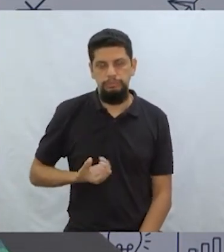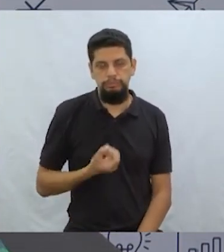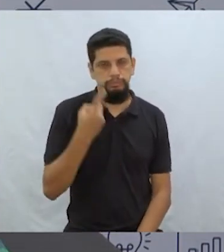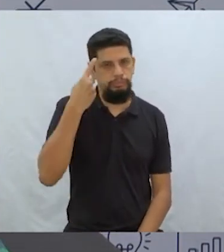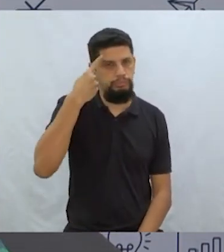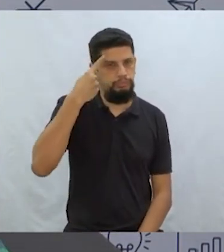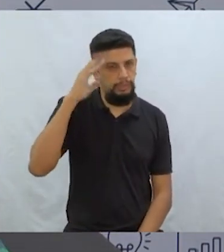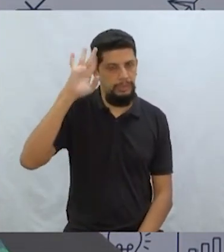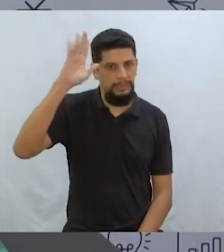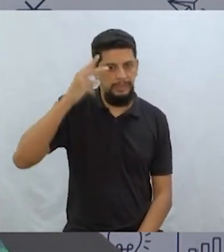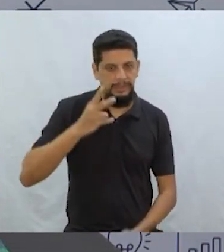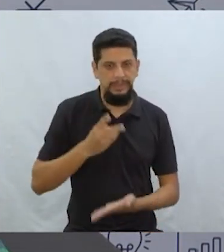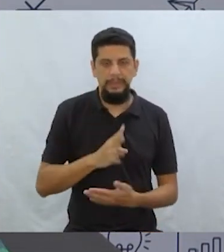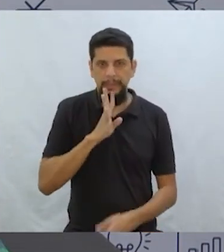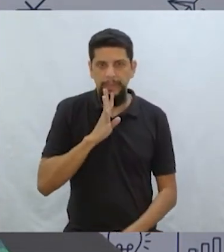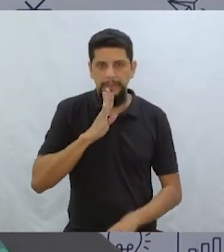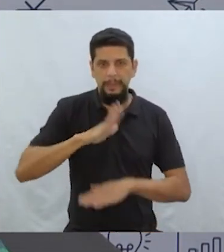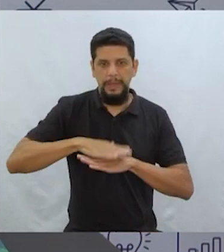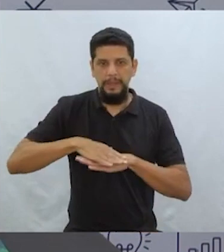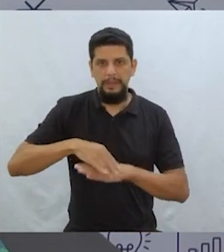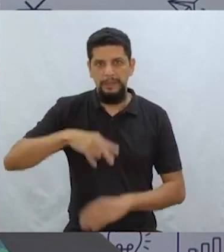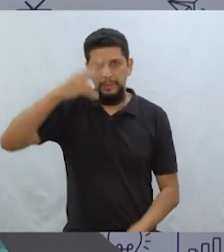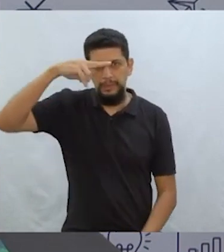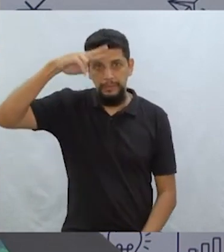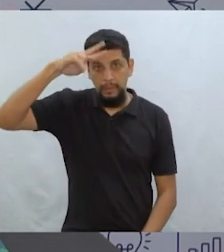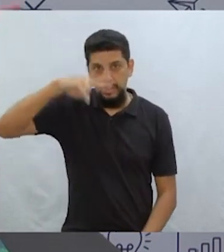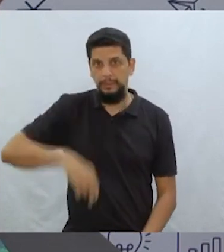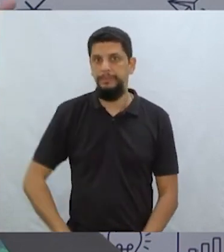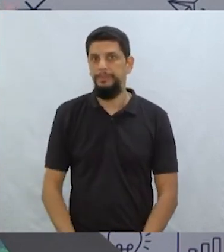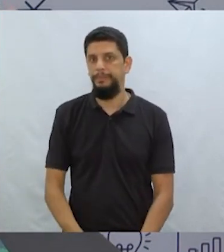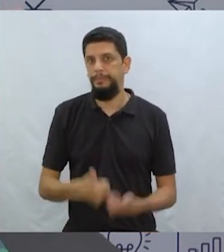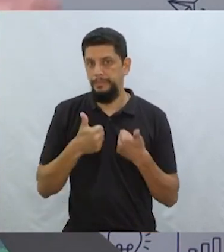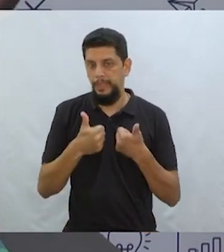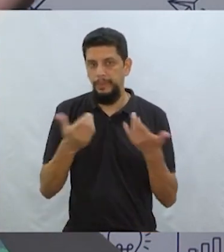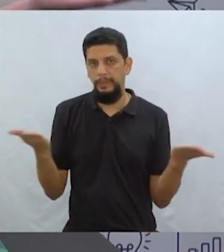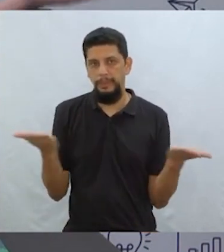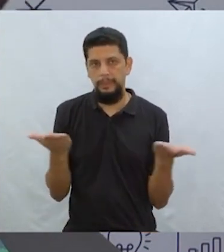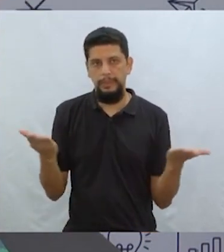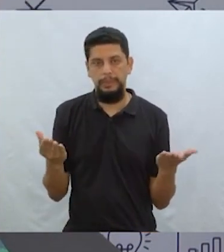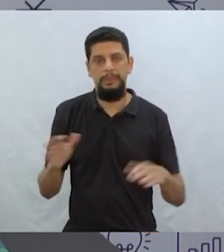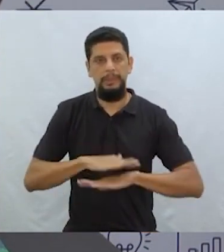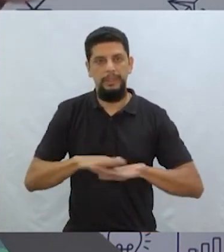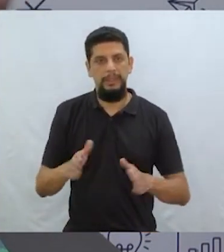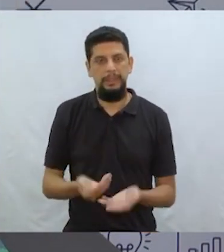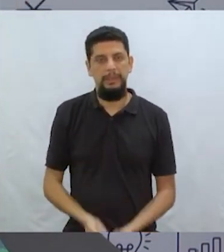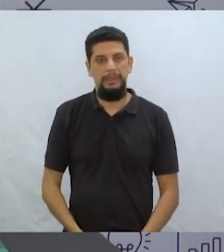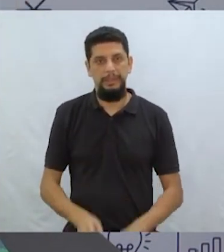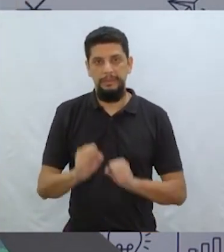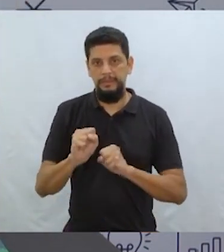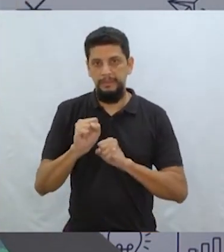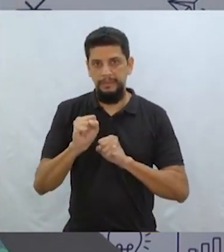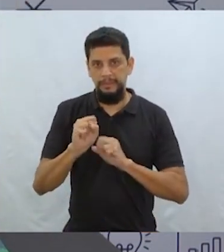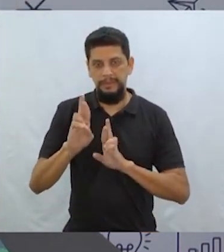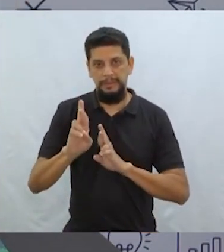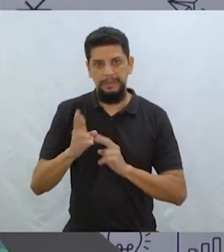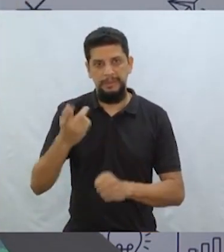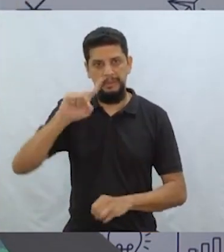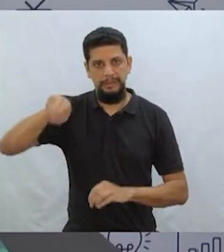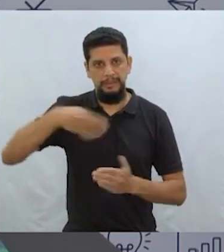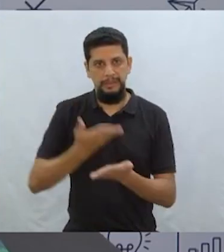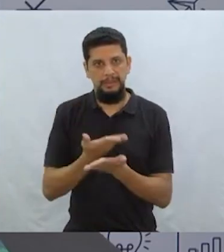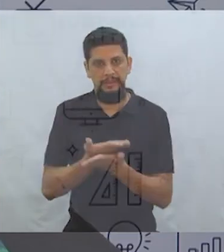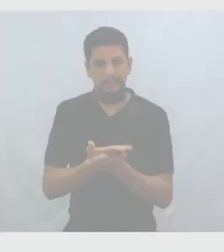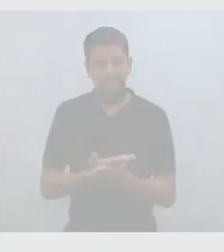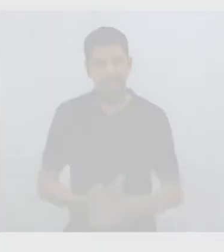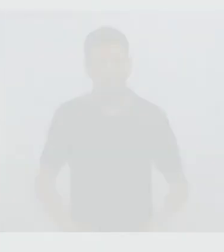gente viajar cada vez mais e conhecer muitas outras histórias por hoje eu fico por aqui mas espero você na nossa